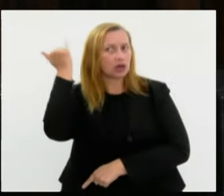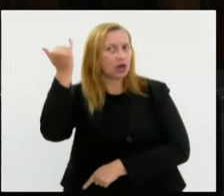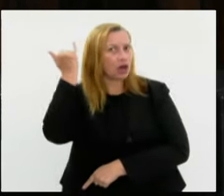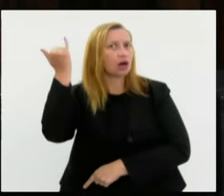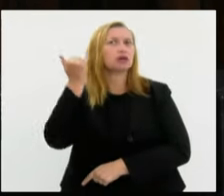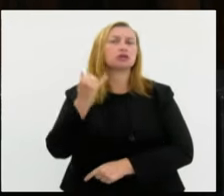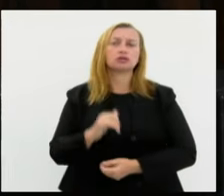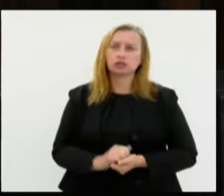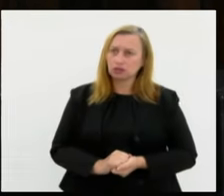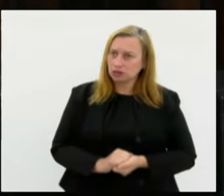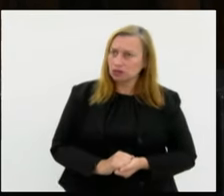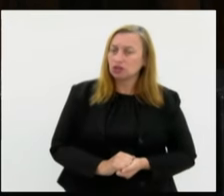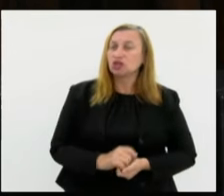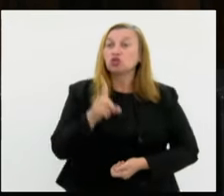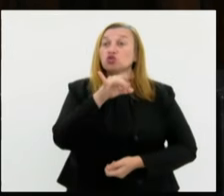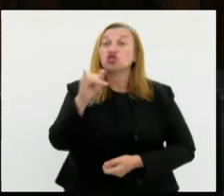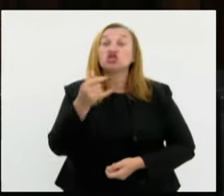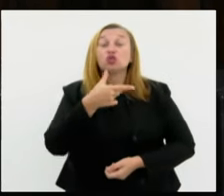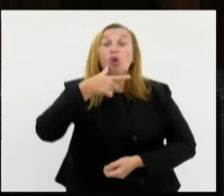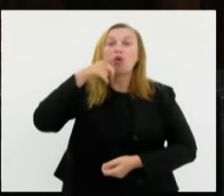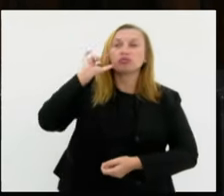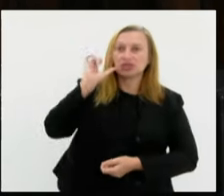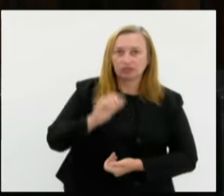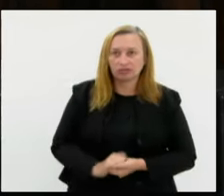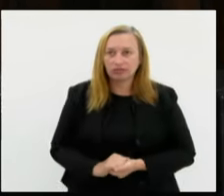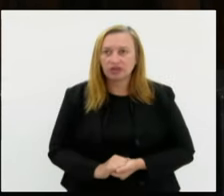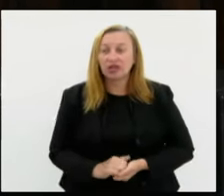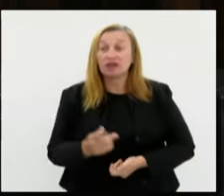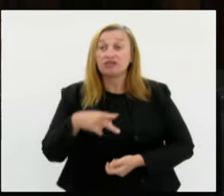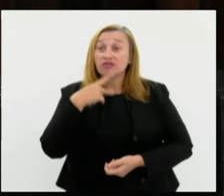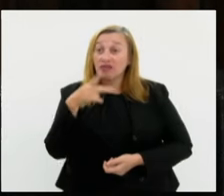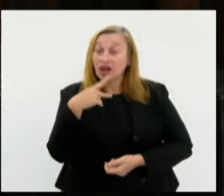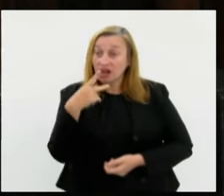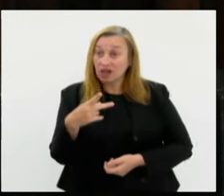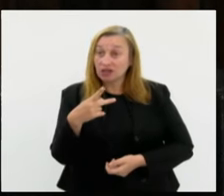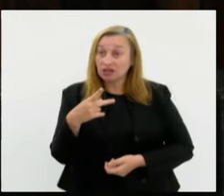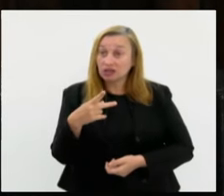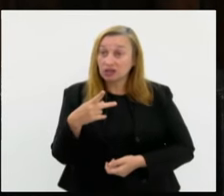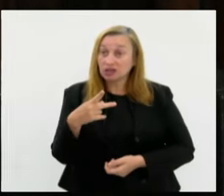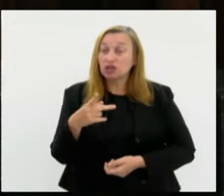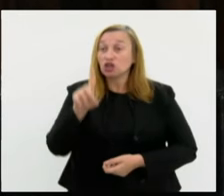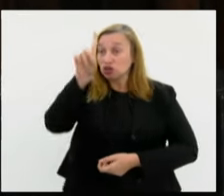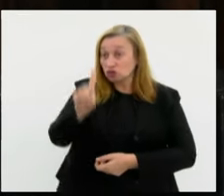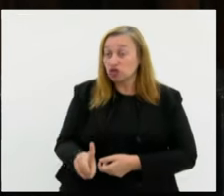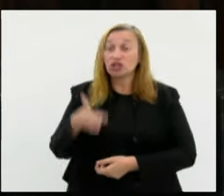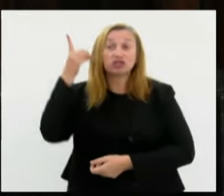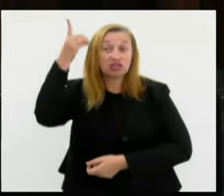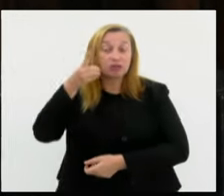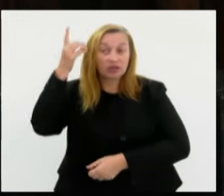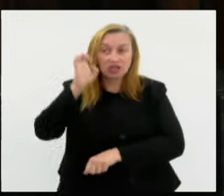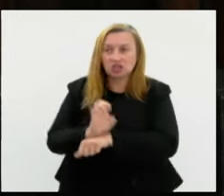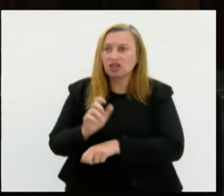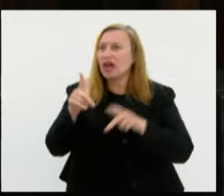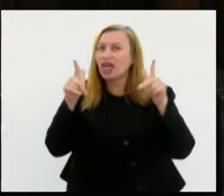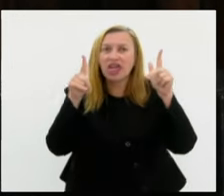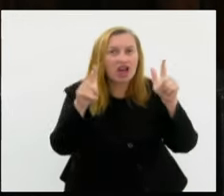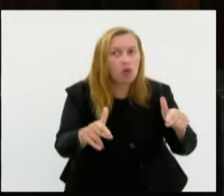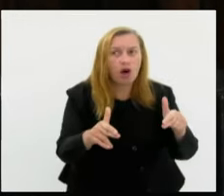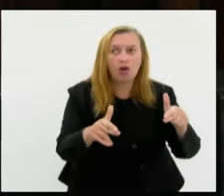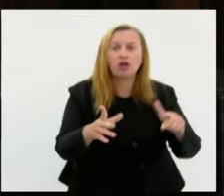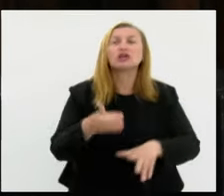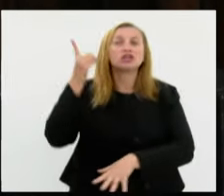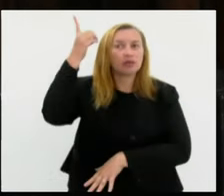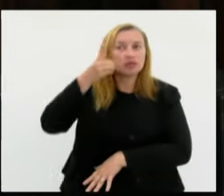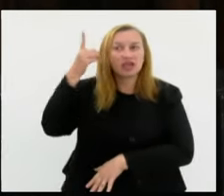em julgado no dia de ontem, dizendo que a prerrogativa dos deputados estaduais é exatamente a mesma da prerrogativa dos